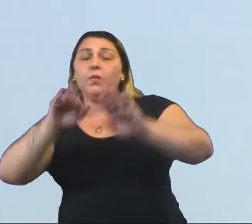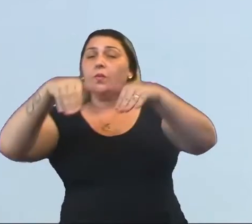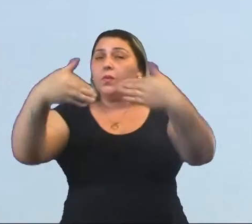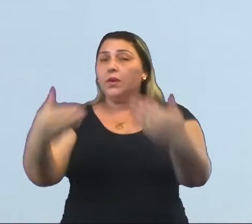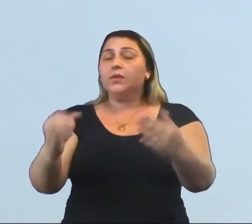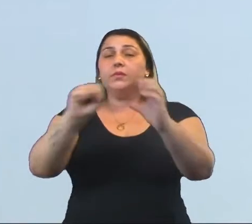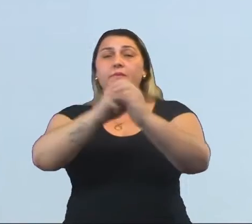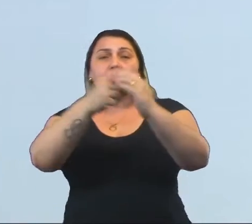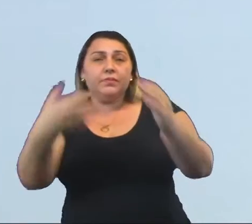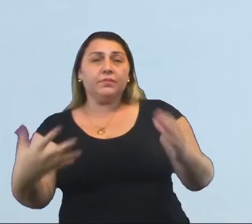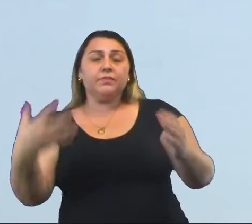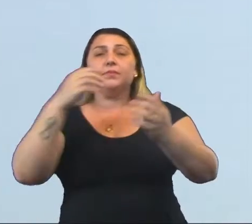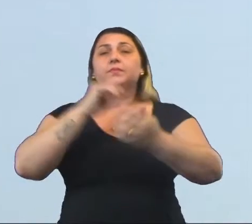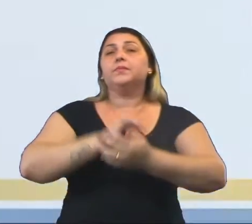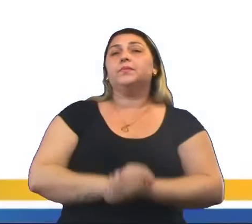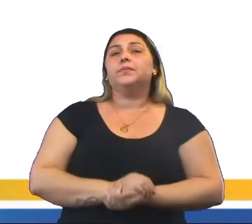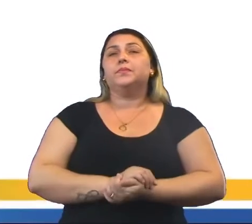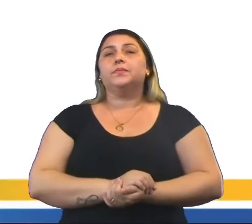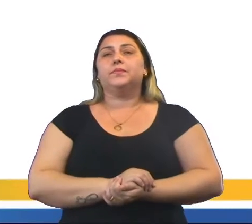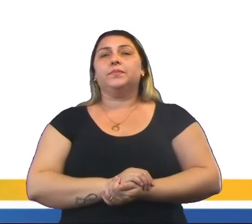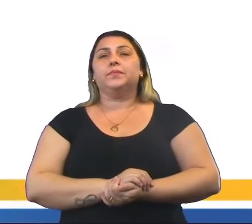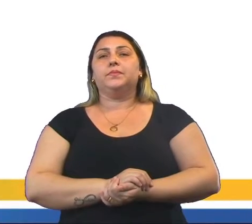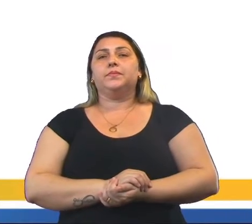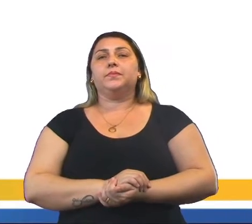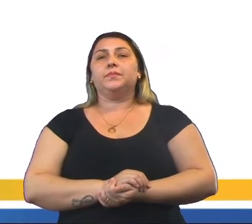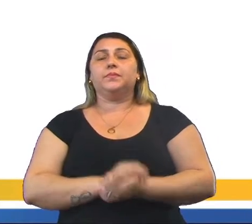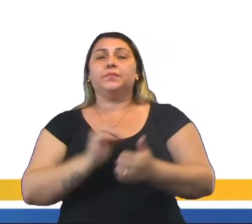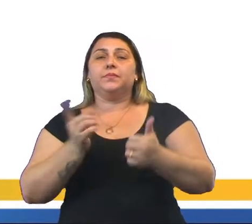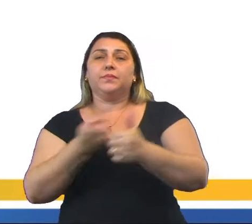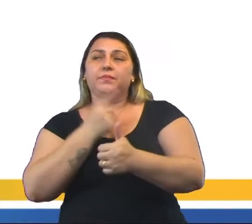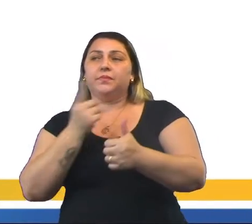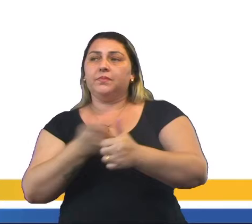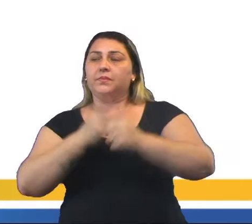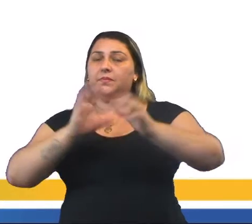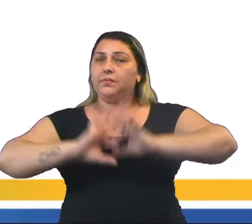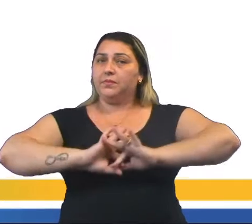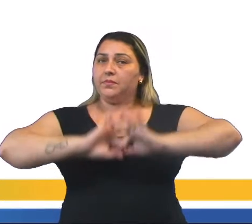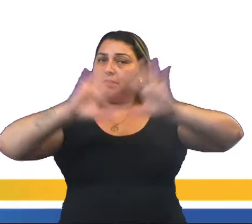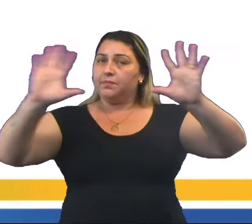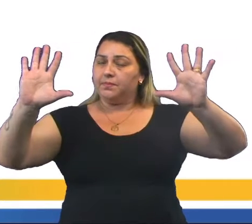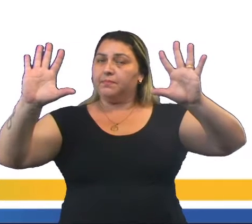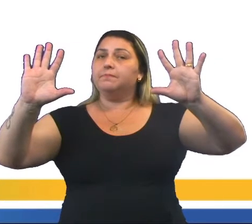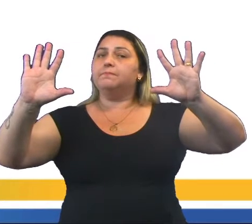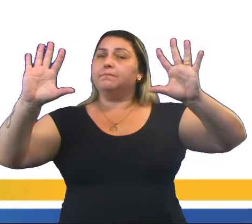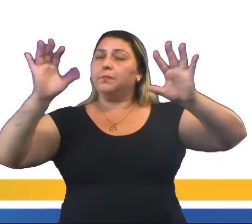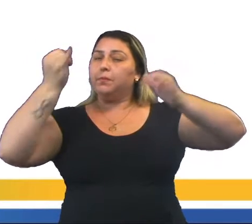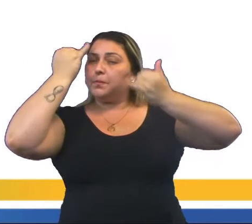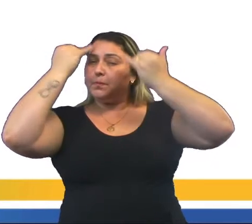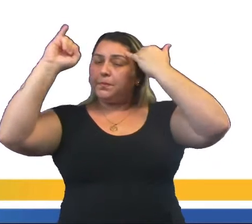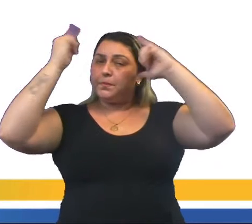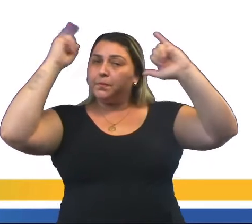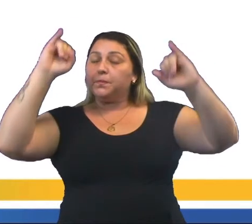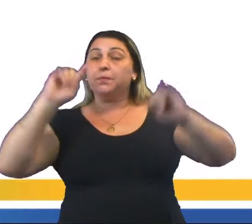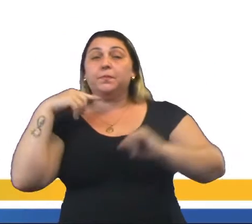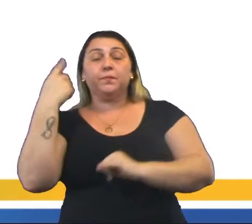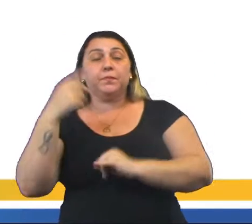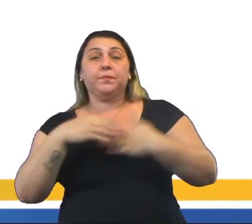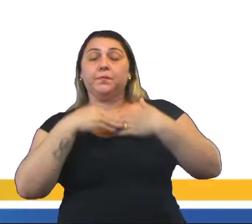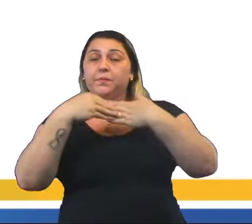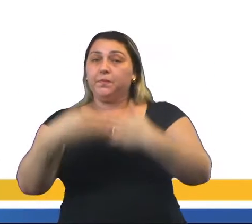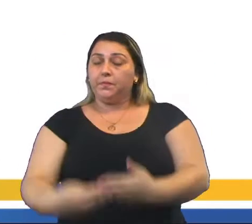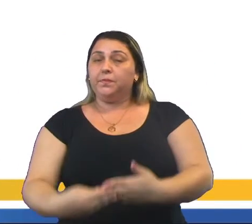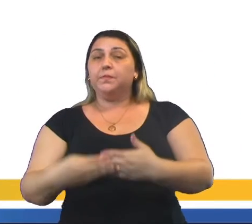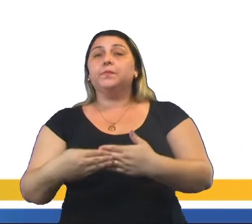essas características? Essas características são a liberdade de expressão e criação. Nós viemos de